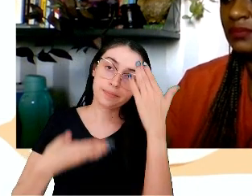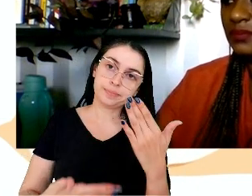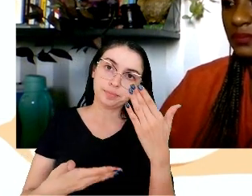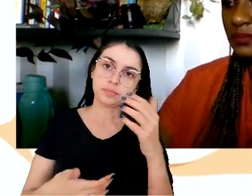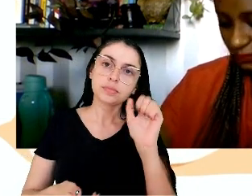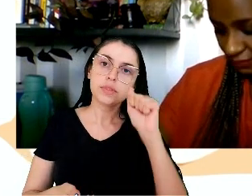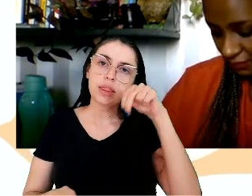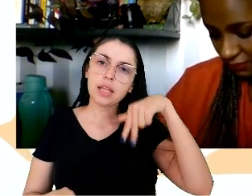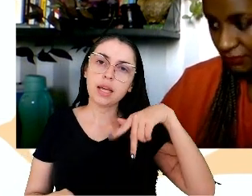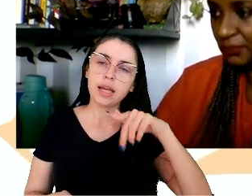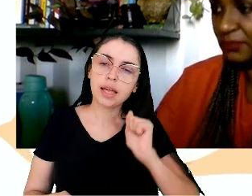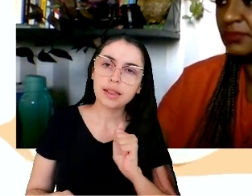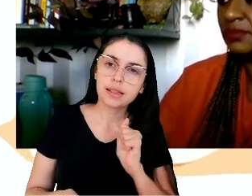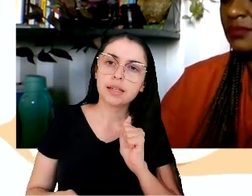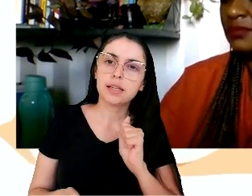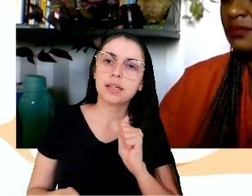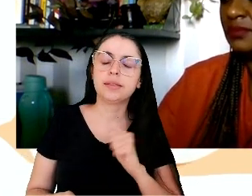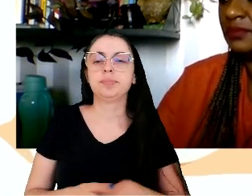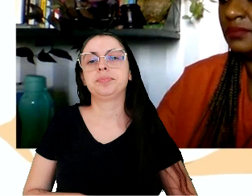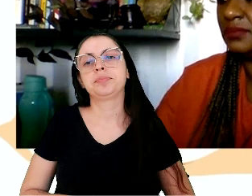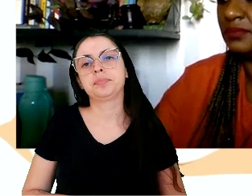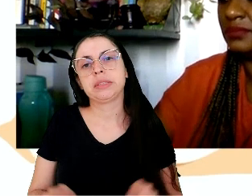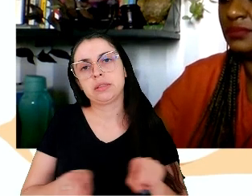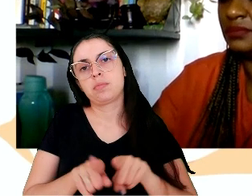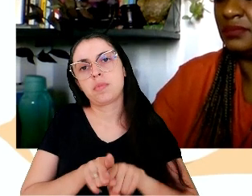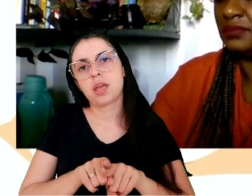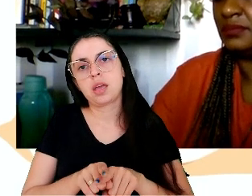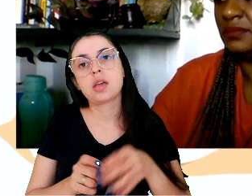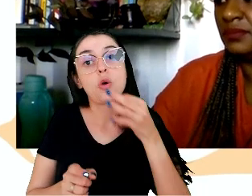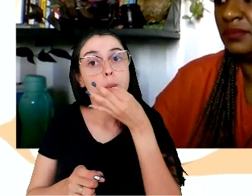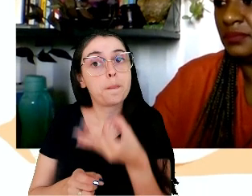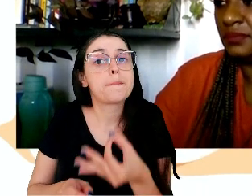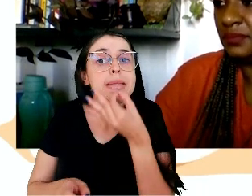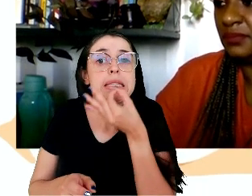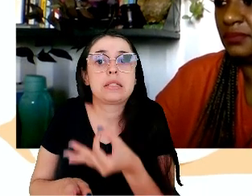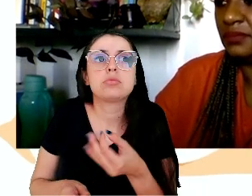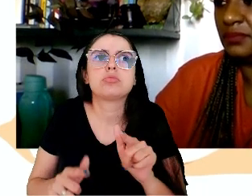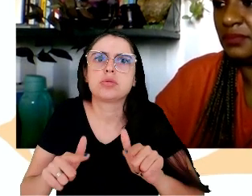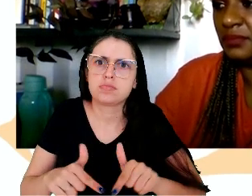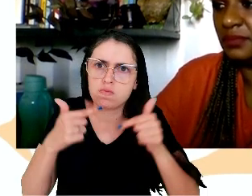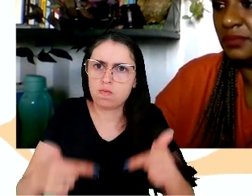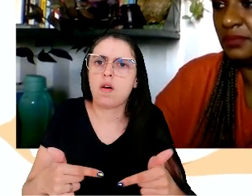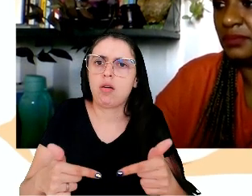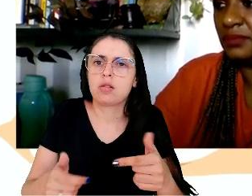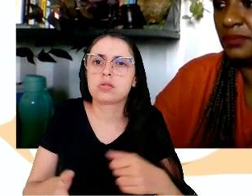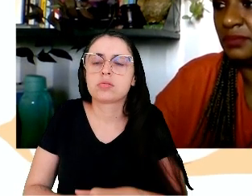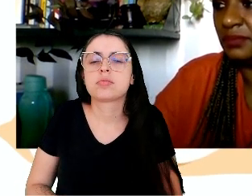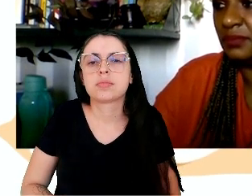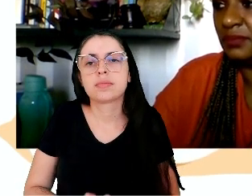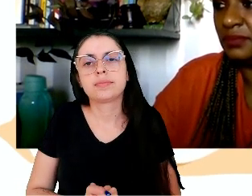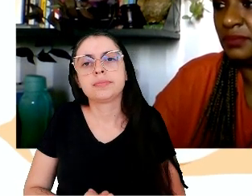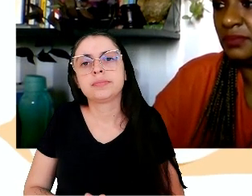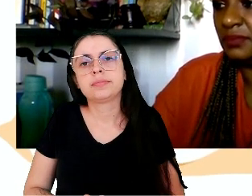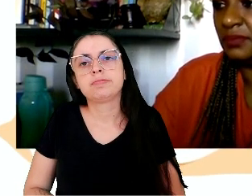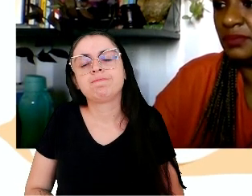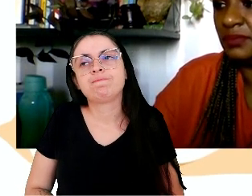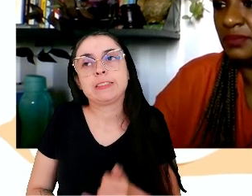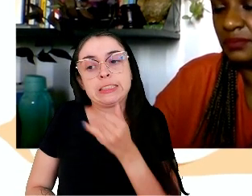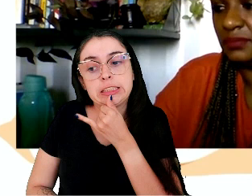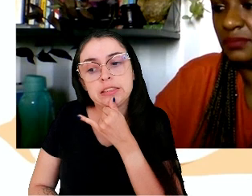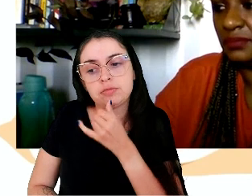Ana Carolina Jardim Pérez também, que fez comentários pertinentes aqui, né, que infelizmente a